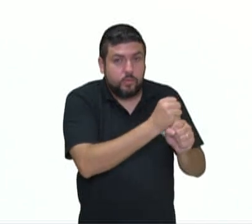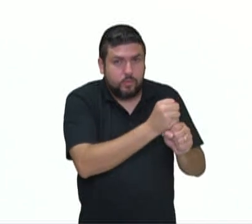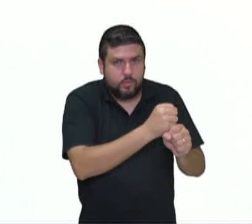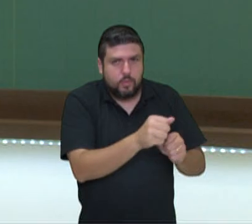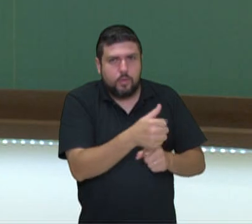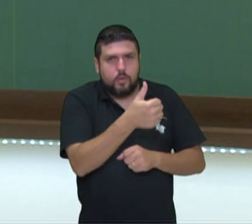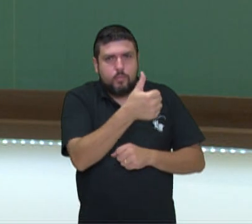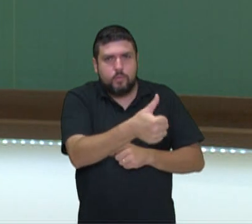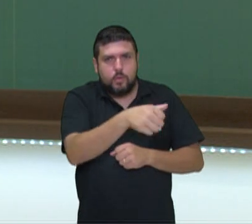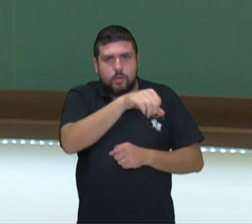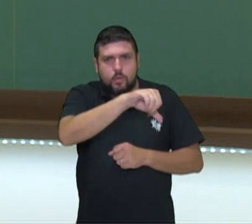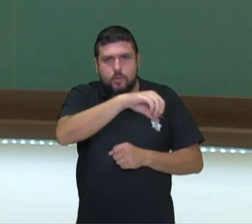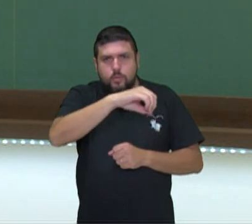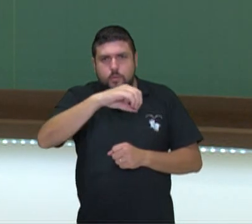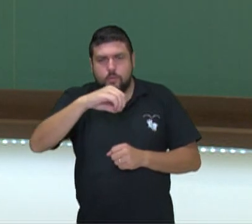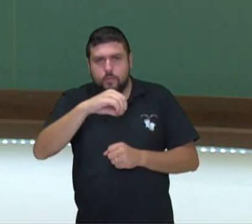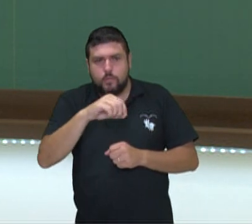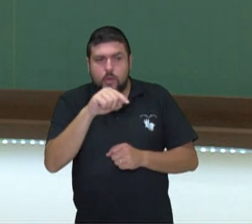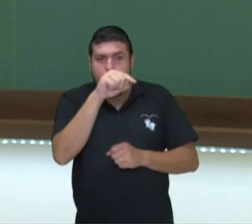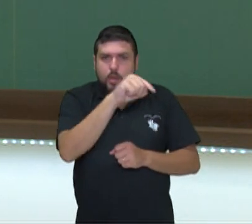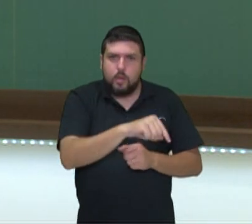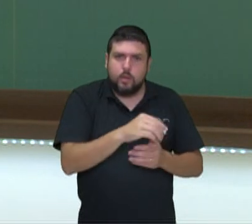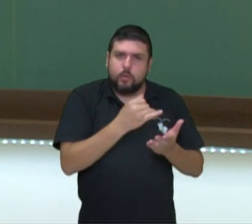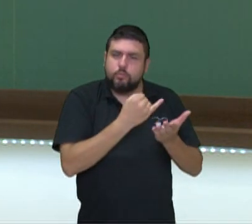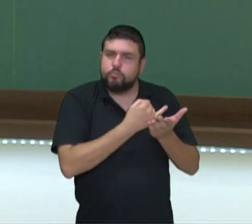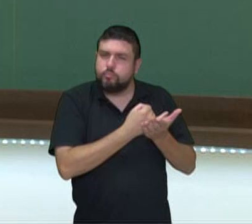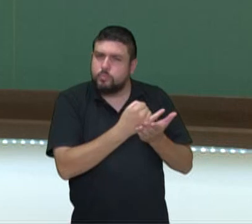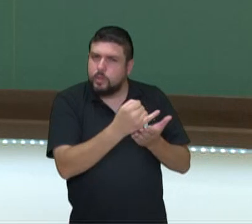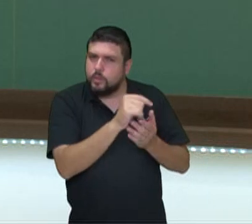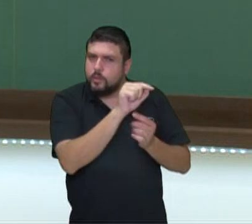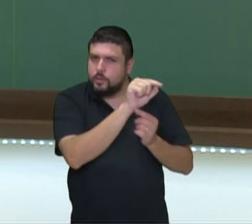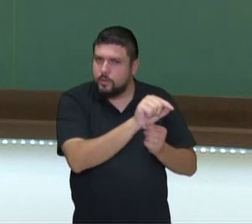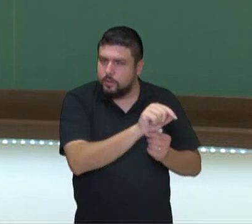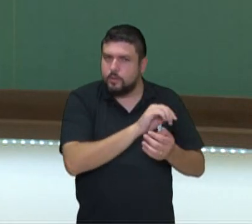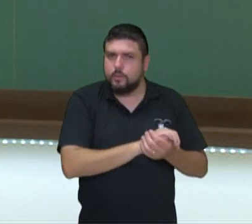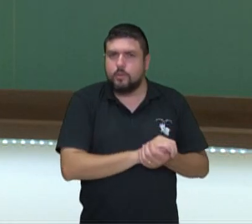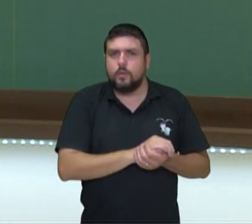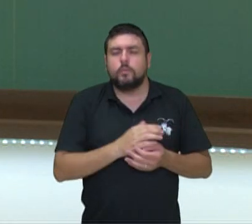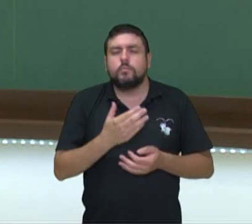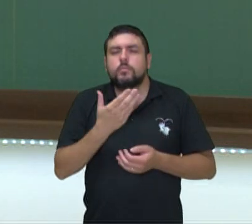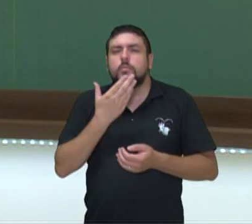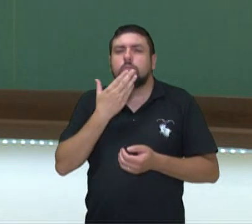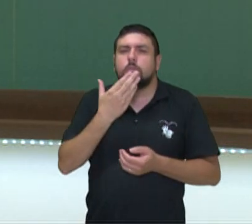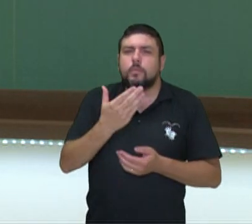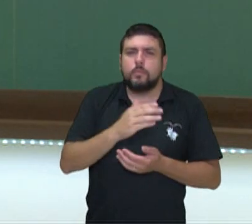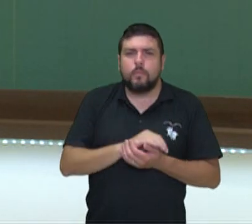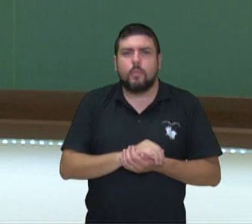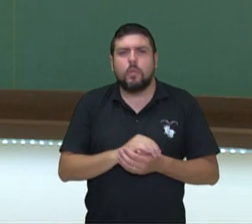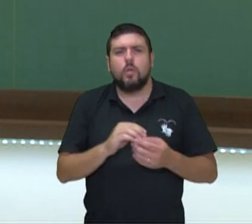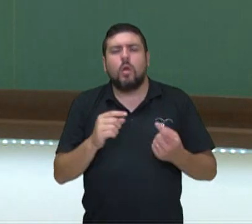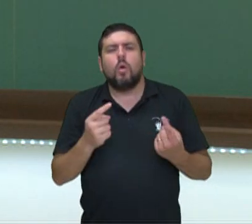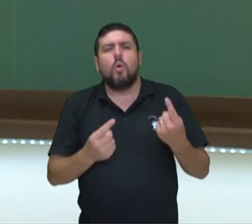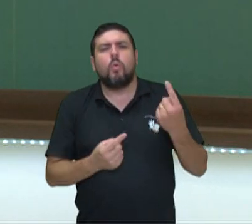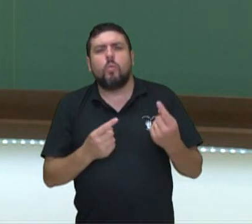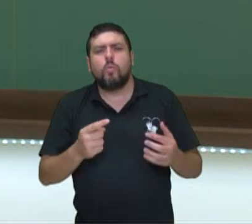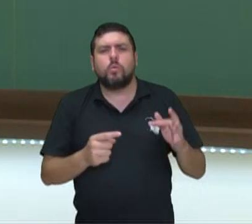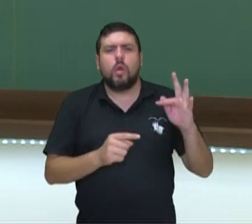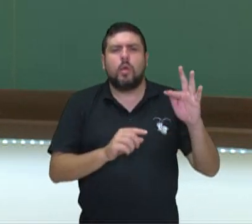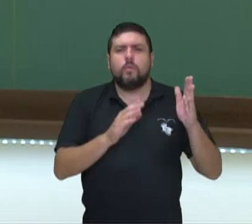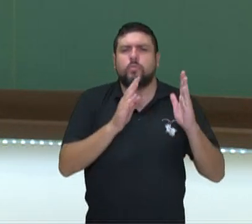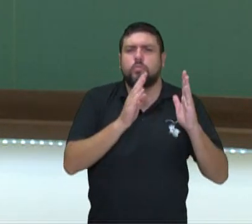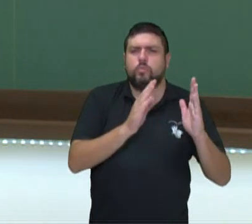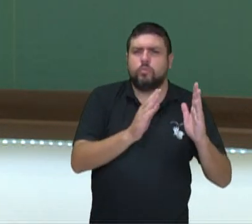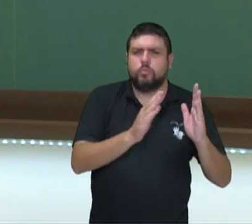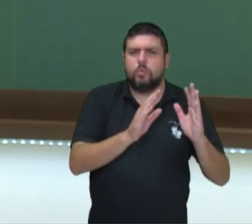ela começou, é o início, é o inicial, tá? Pede-se qual a função que relaciona altura